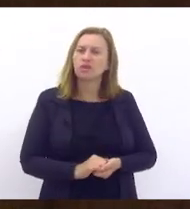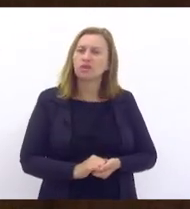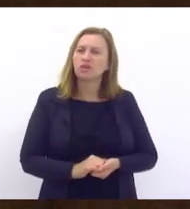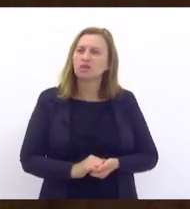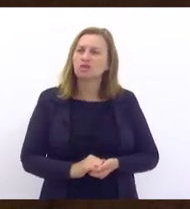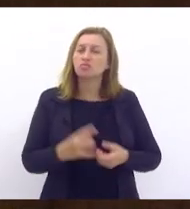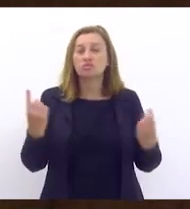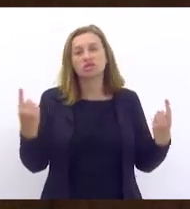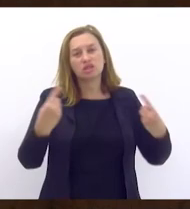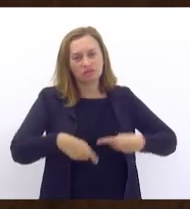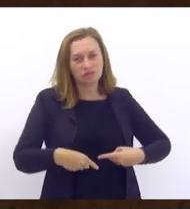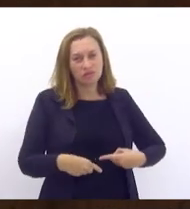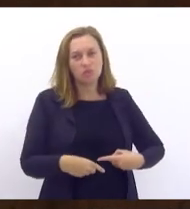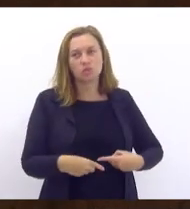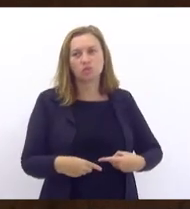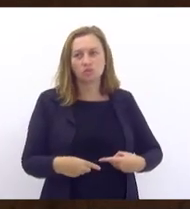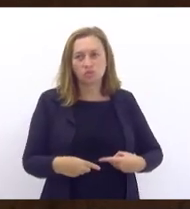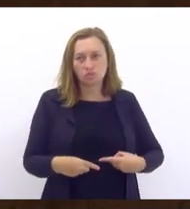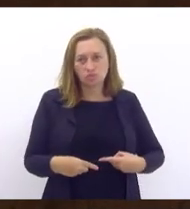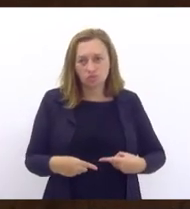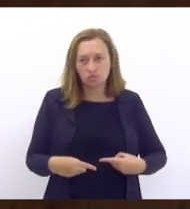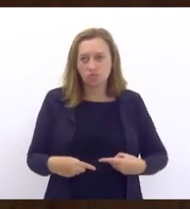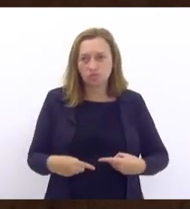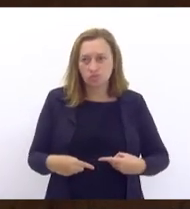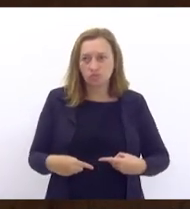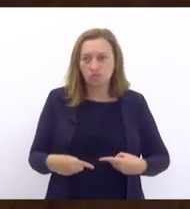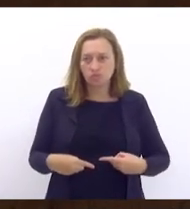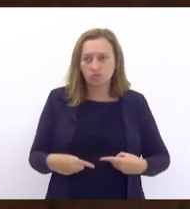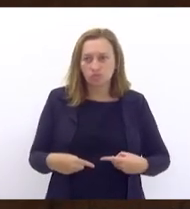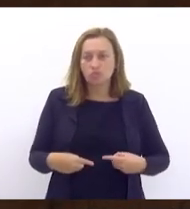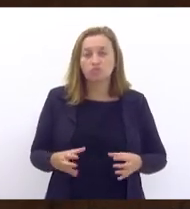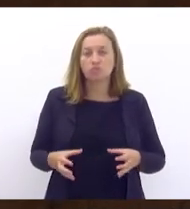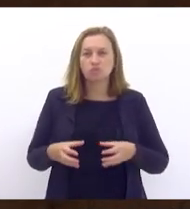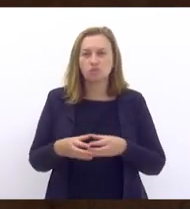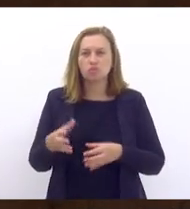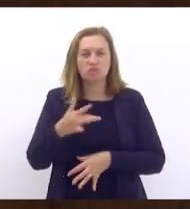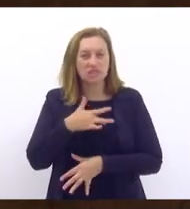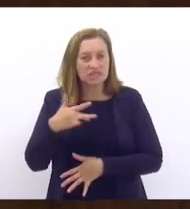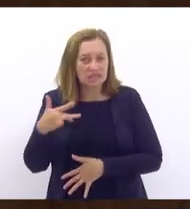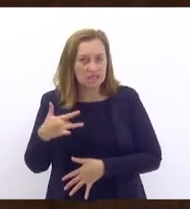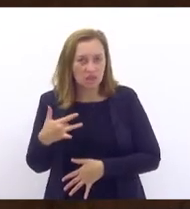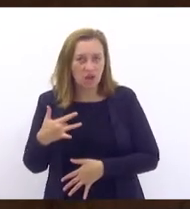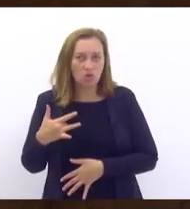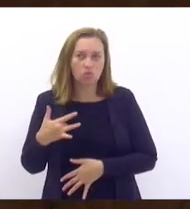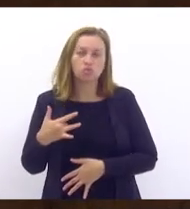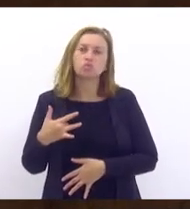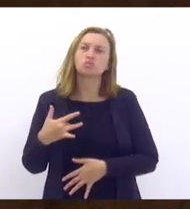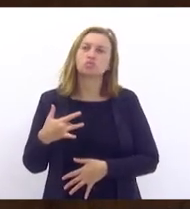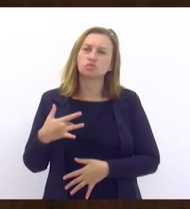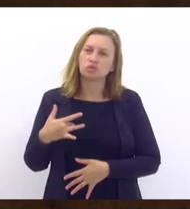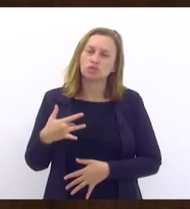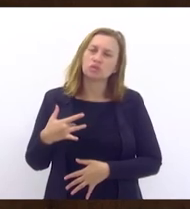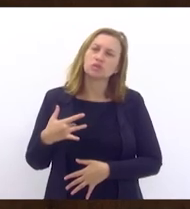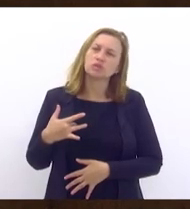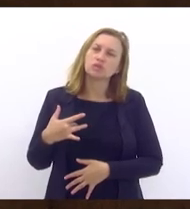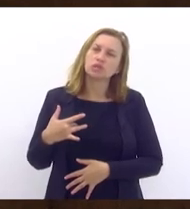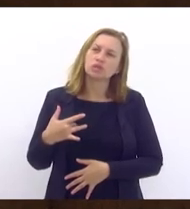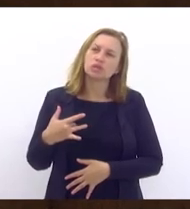muitos desafios na consolidação da sua rede de saúde, na consolidação, sobretudo, da sua